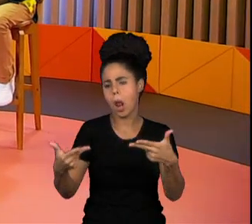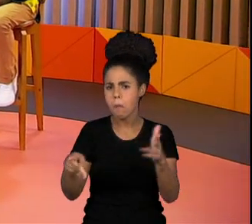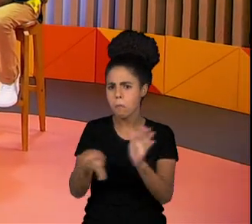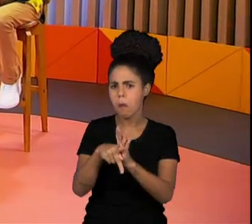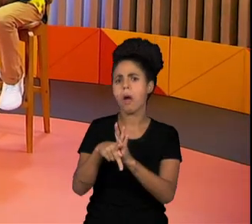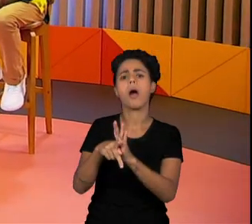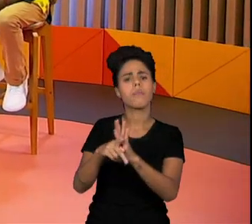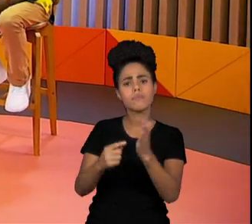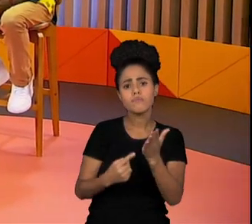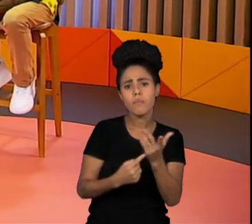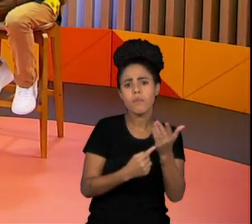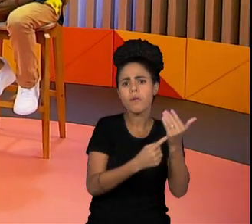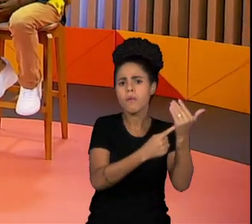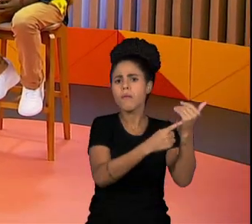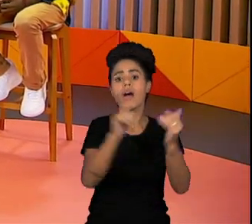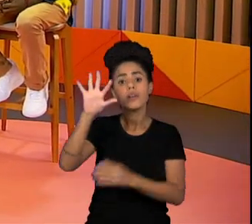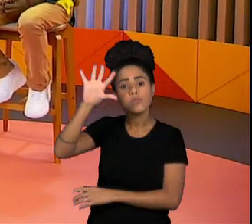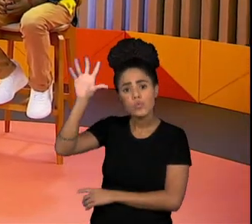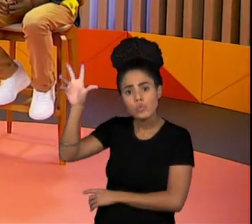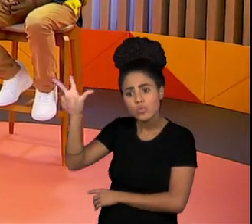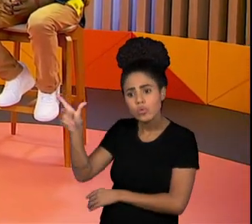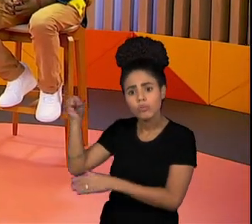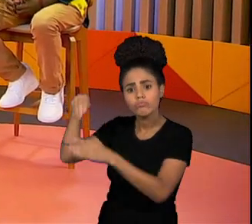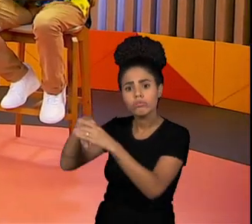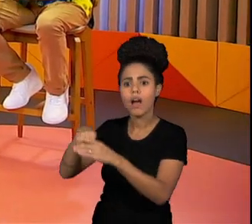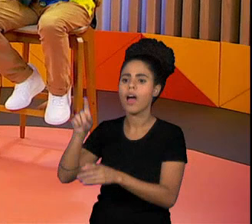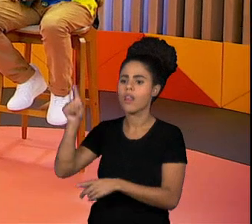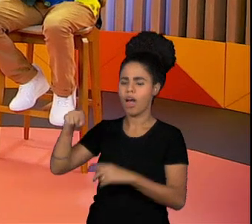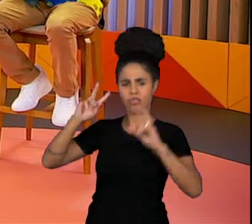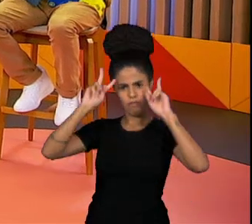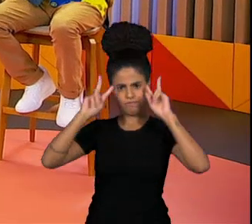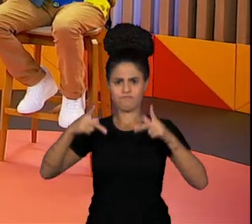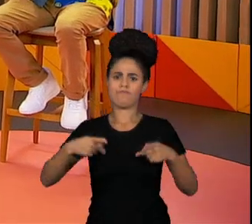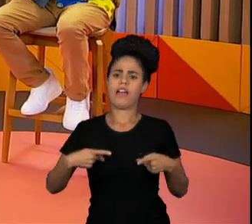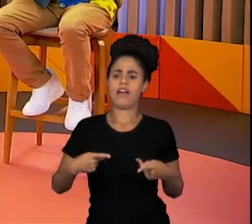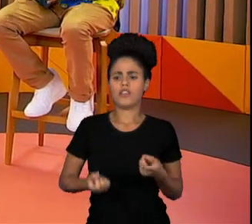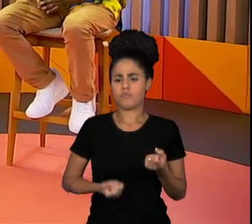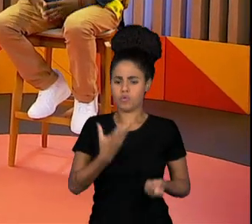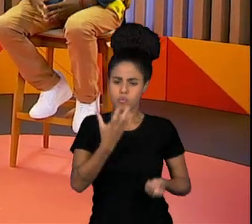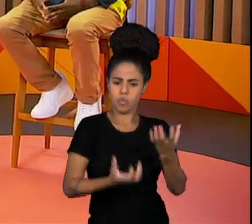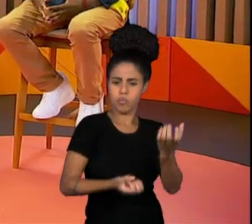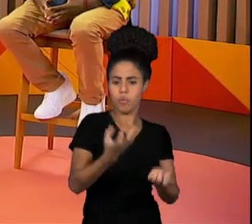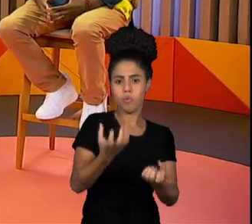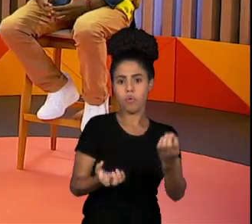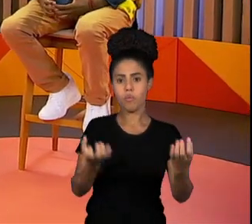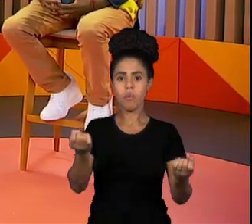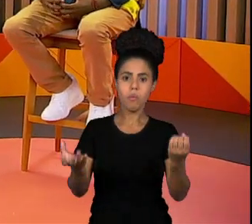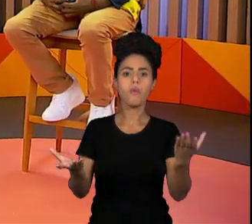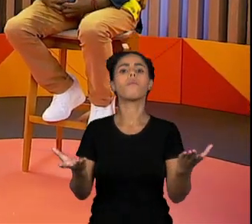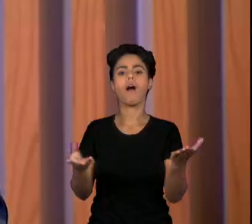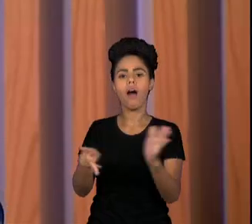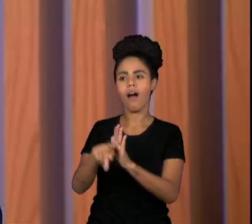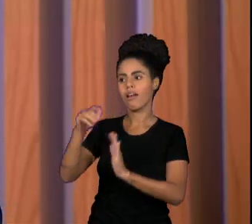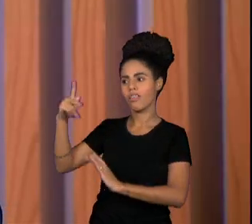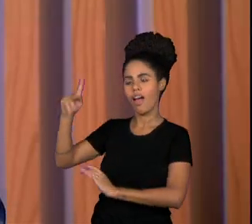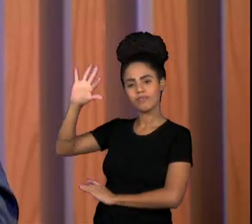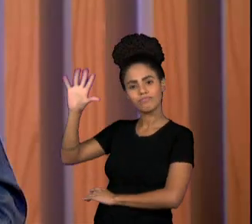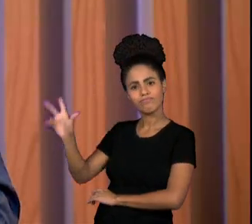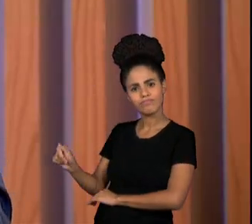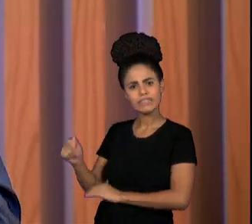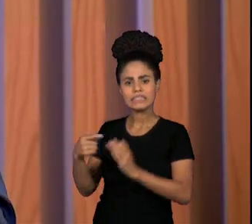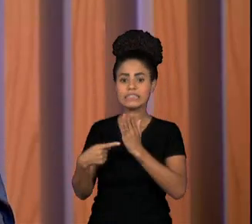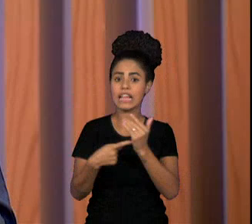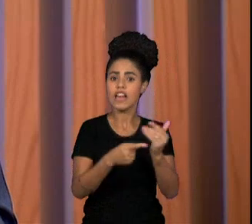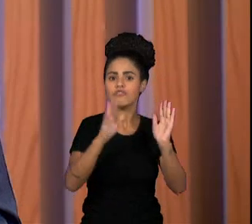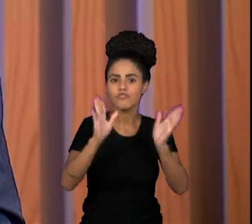criada pelo continente africano foi a humanidade. A humanidade já é a grande invenção do continente africano, é muito tecnológico. E